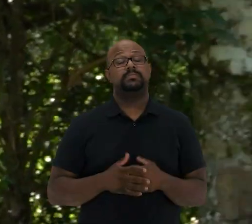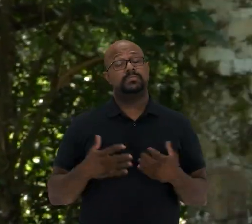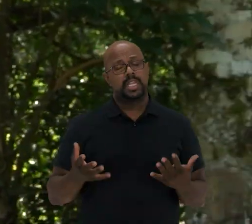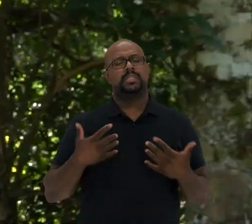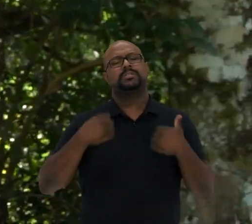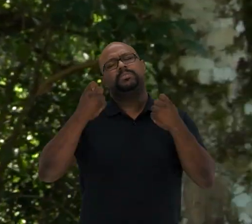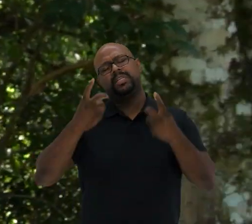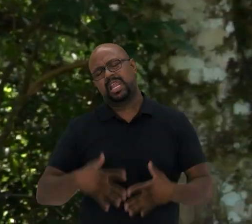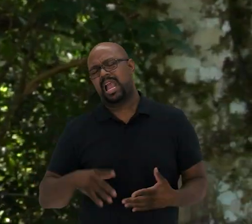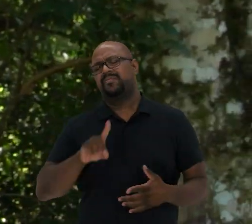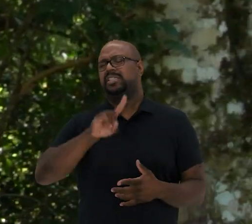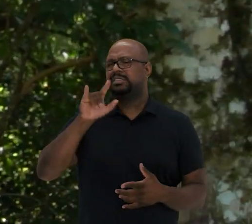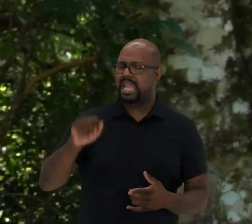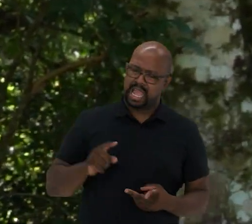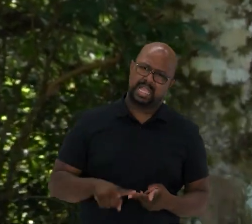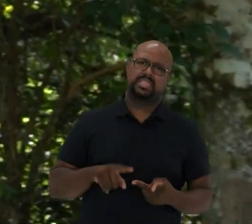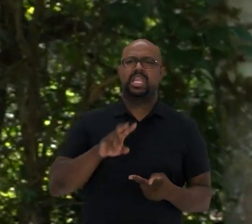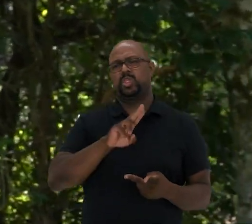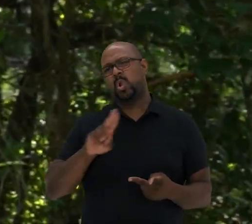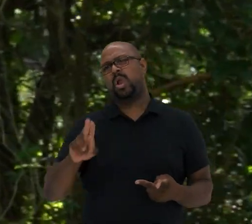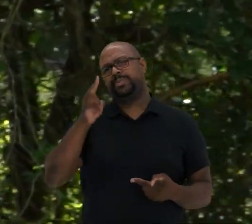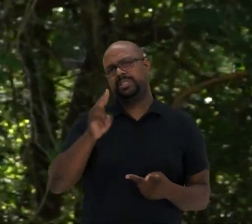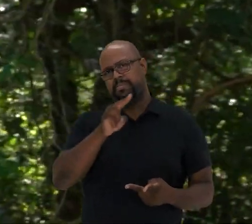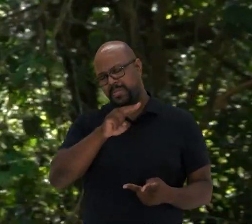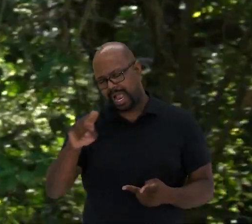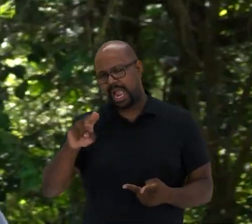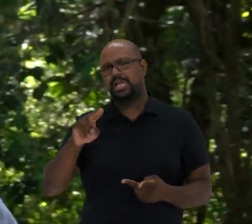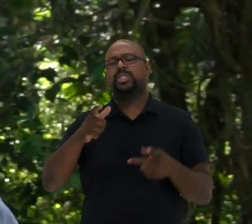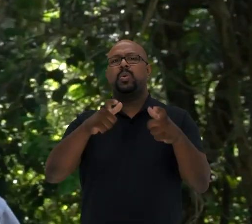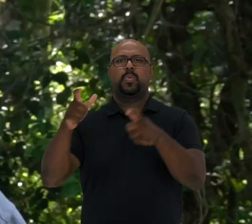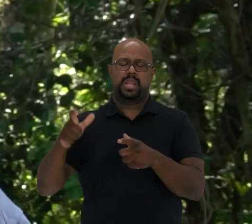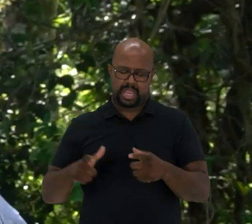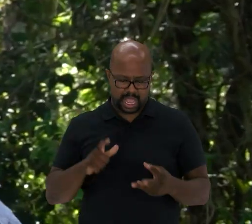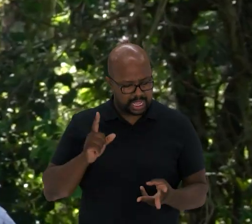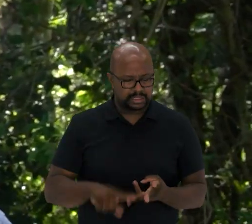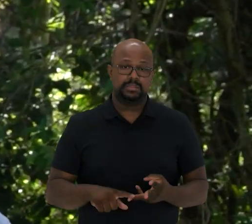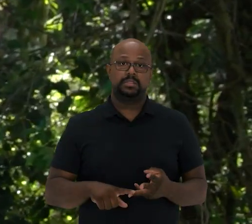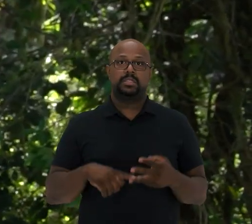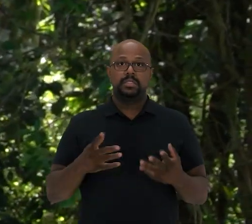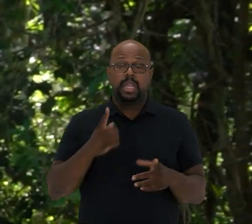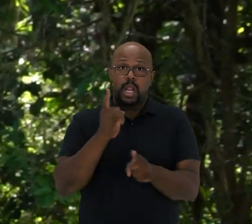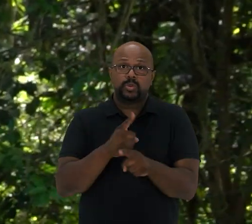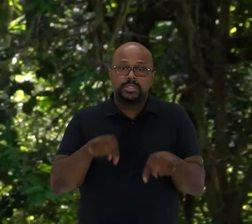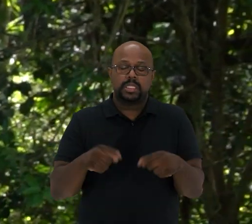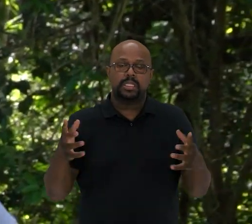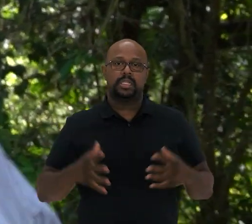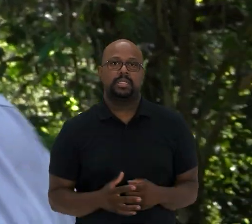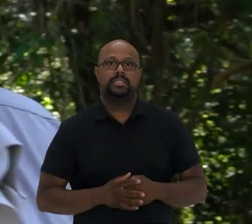E aí ele nos explicava data, nome de padres, jesuítas, locais. Tanto é que ele achou isso aqui,